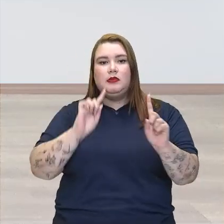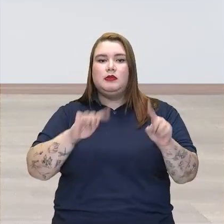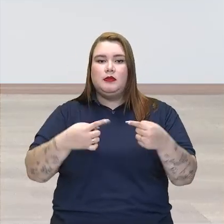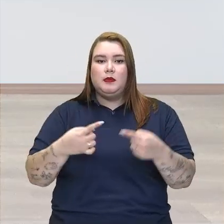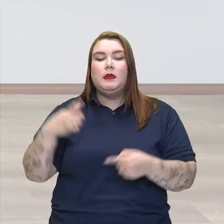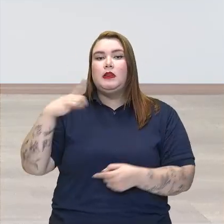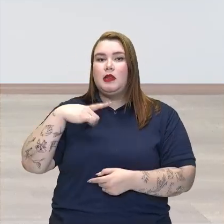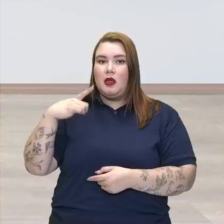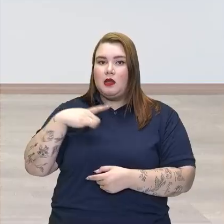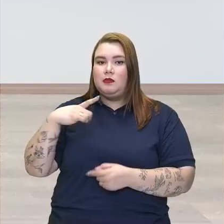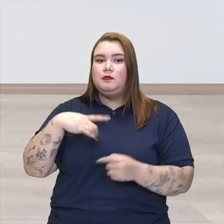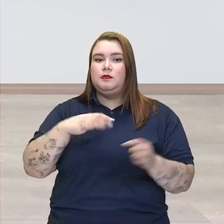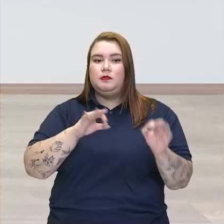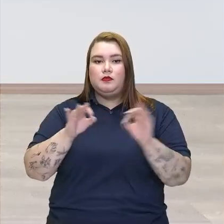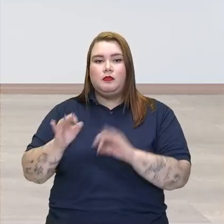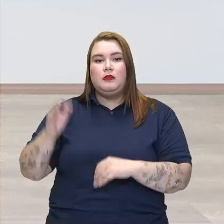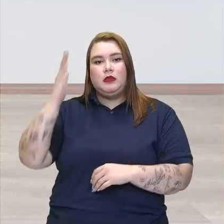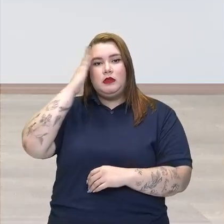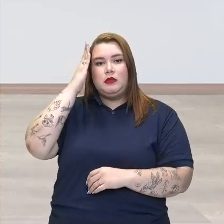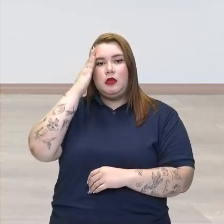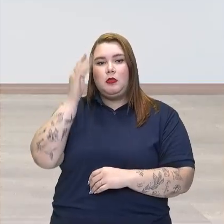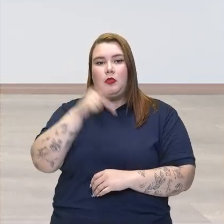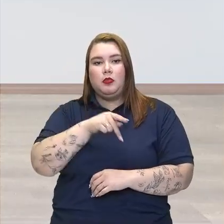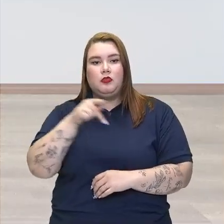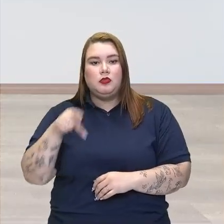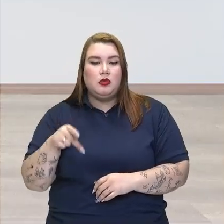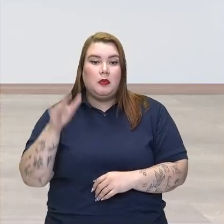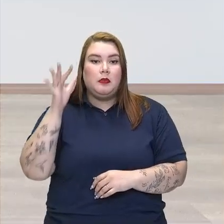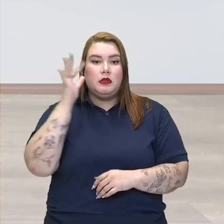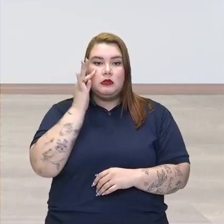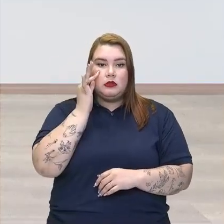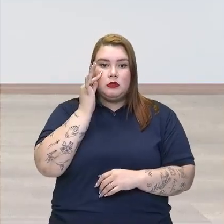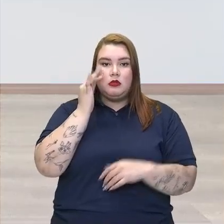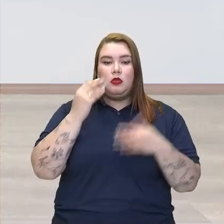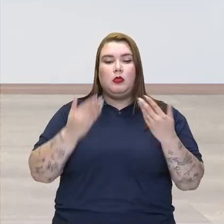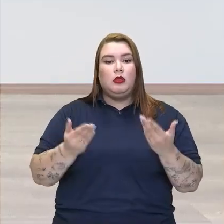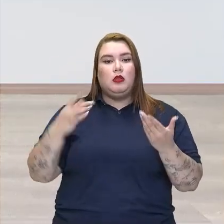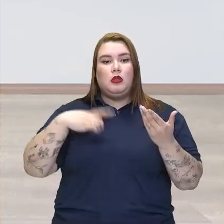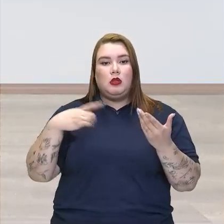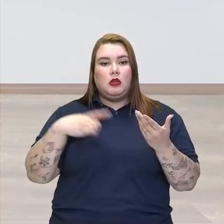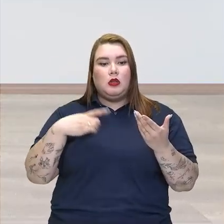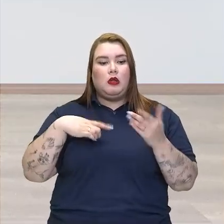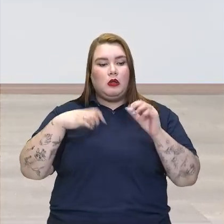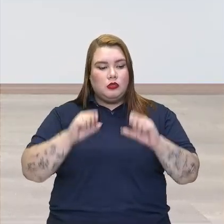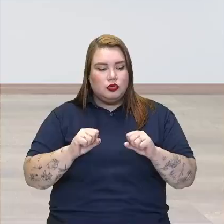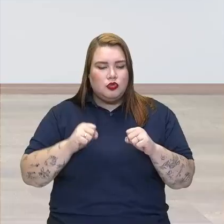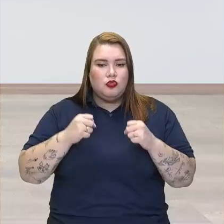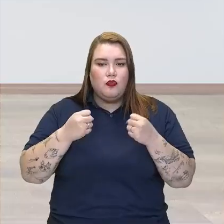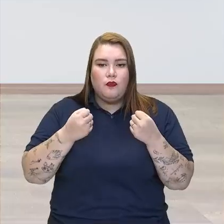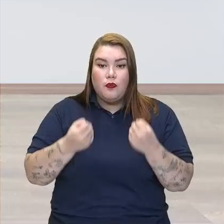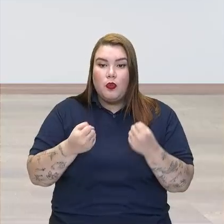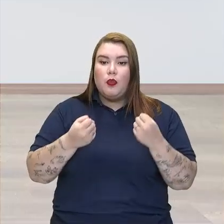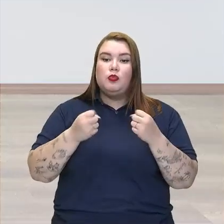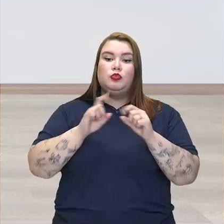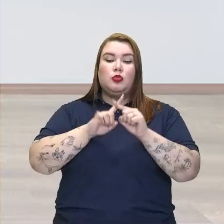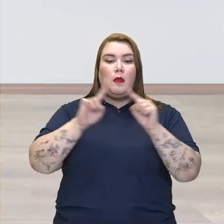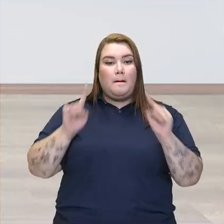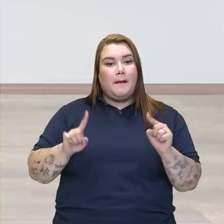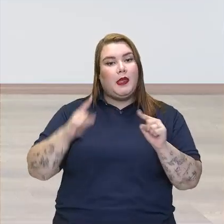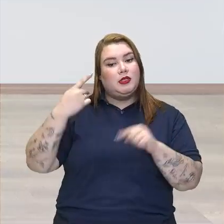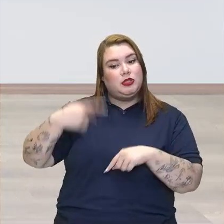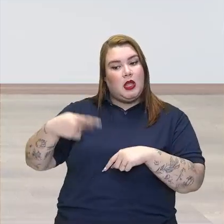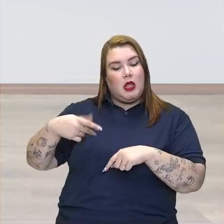certeza. Sabemos que os professores presenciais aí realmente se engajam bastante, mas a gente também daqui